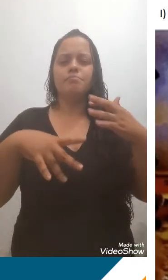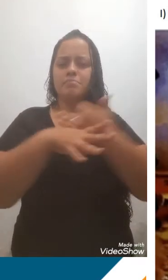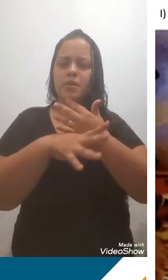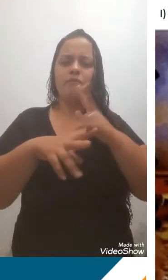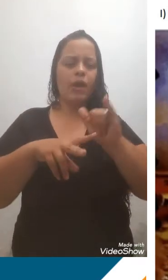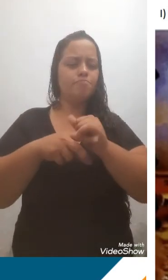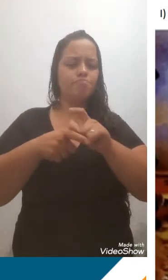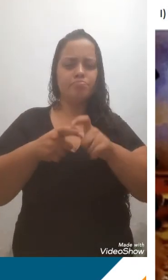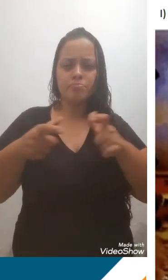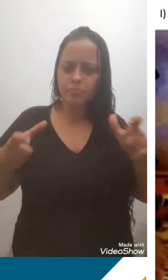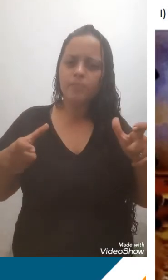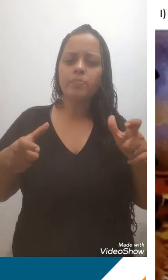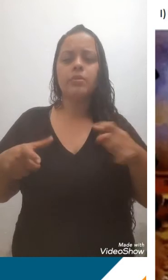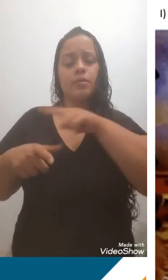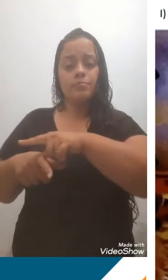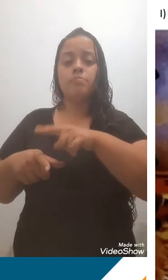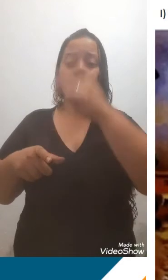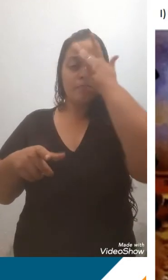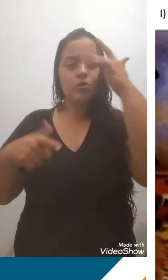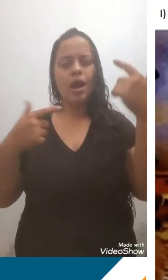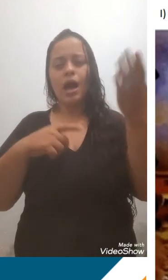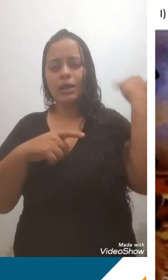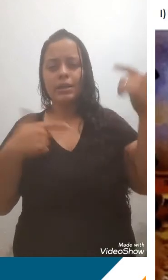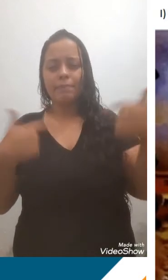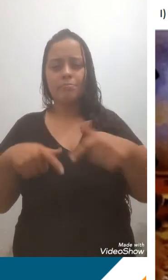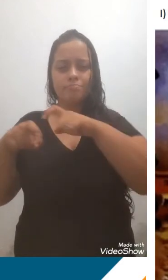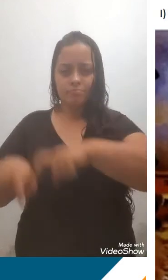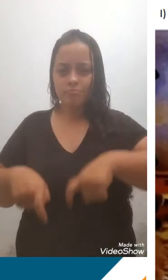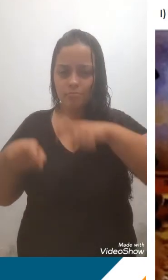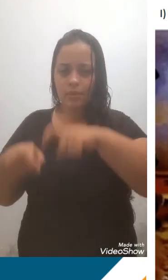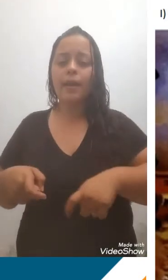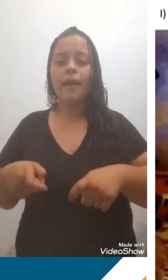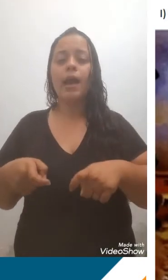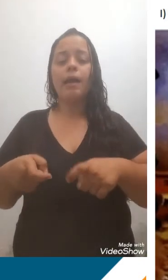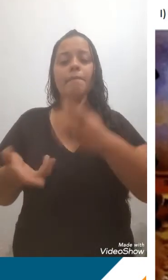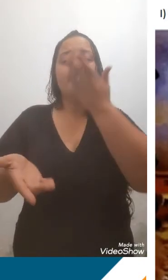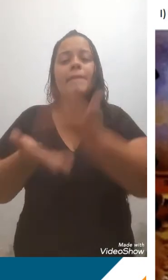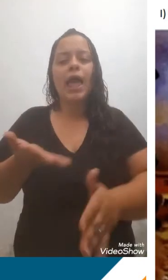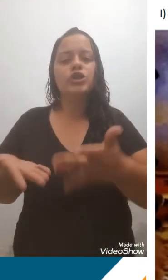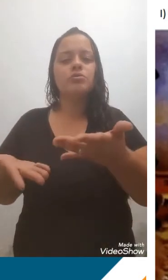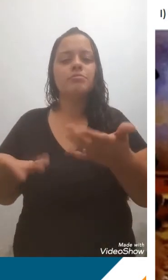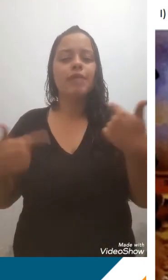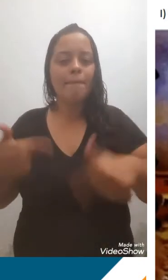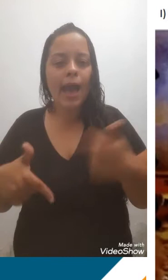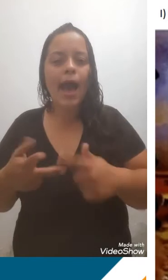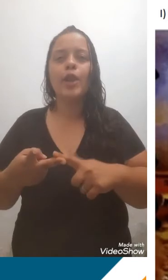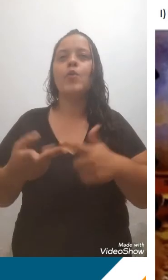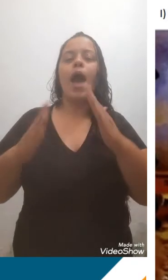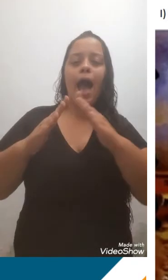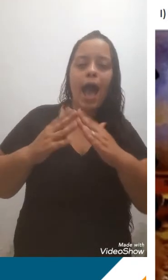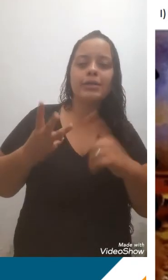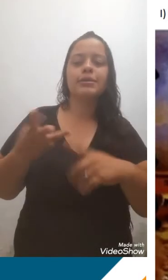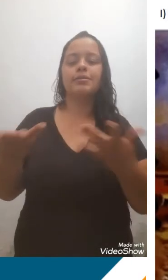urbanização muito forte, em que os camponeses eles perdem o seu espaço de trabalho, espaço de convivência,